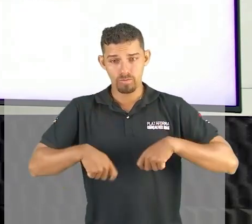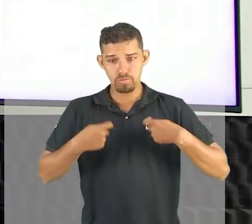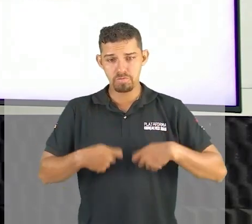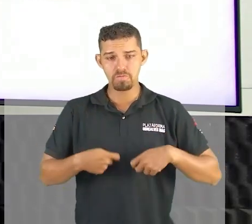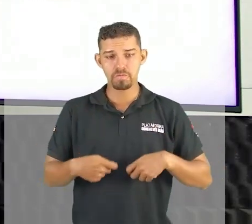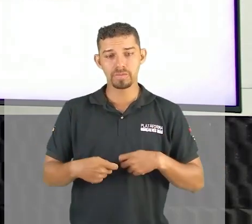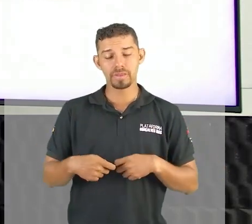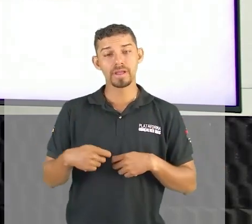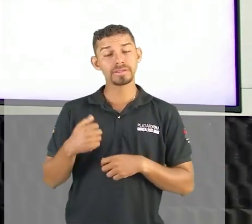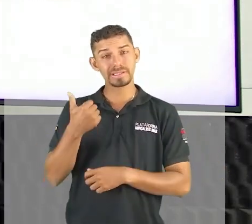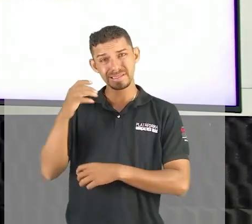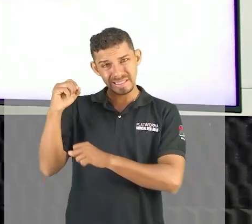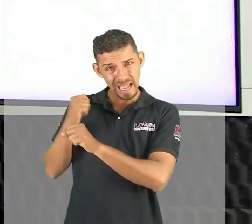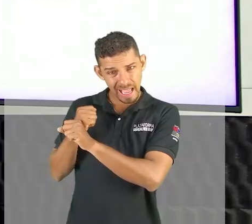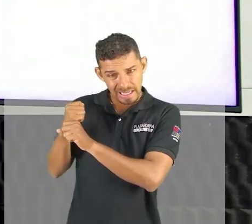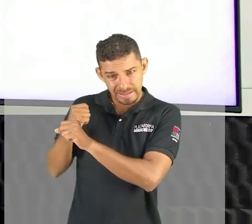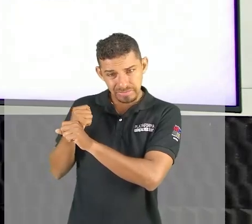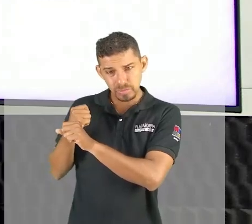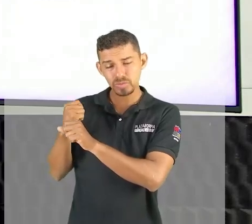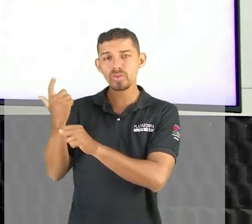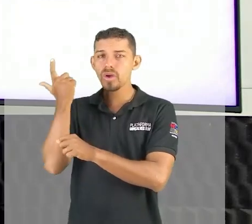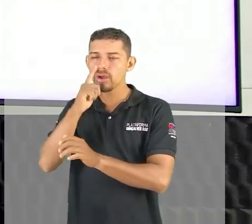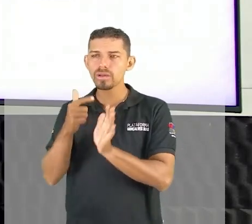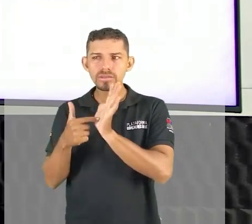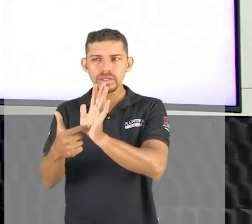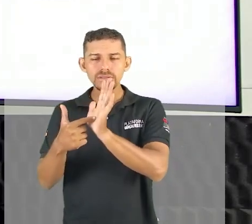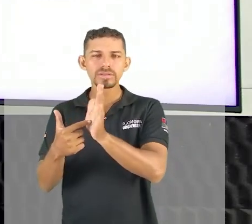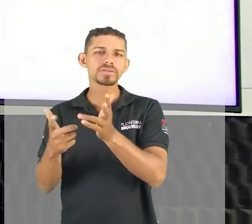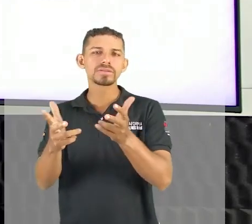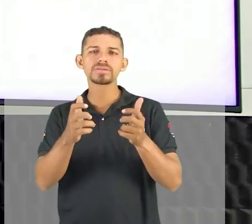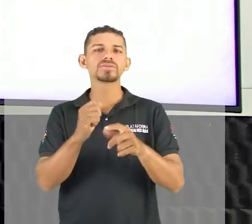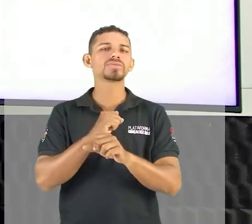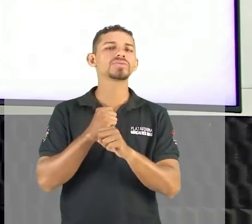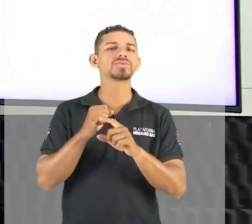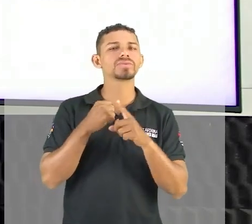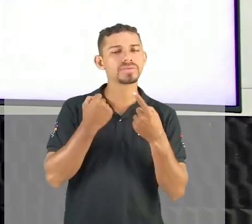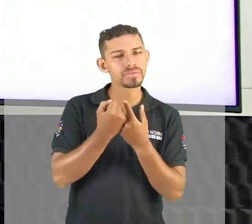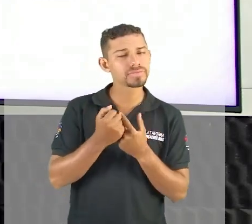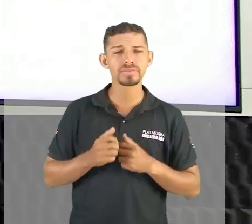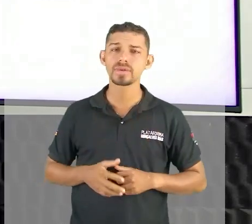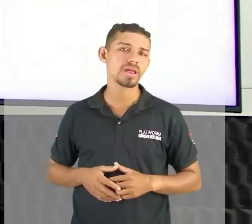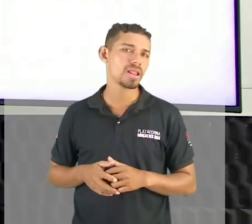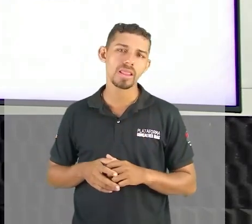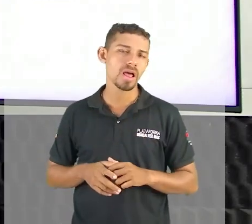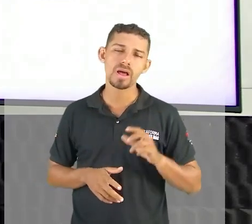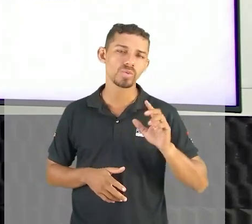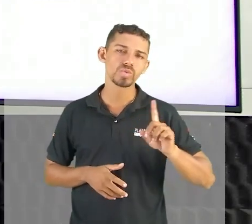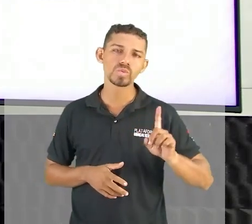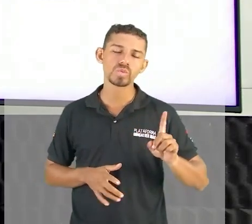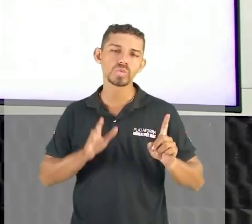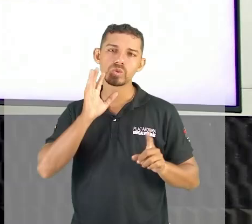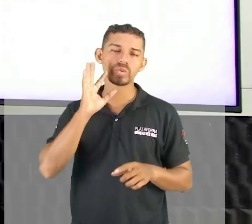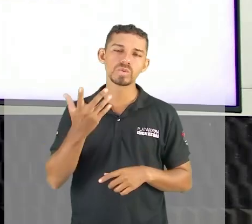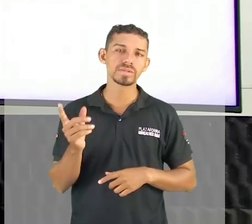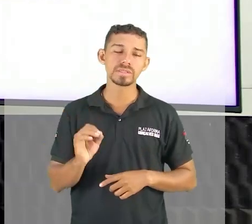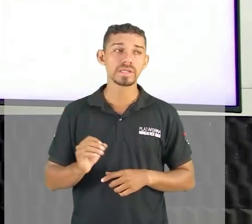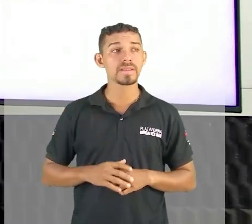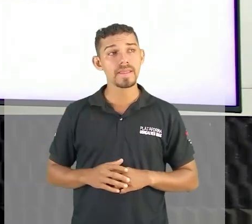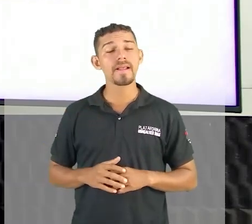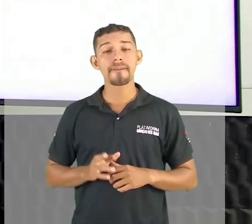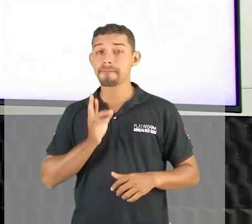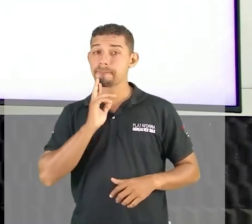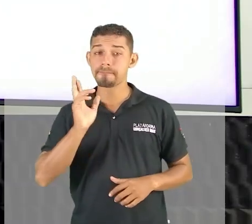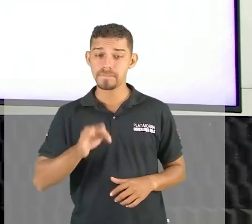precisou de uma década para ganhar notabilidade social a gente vai ver que o próprio texto mostra que não foi dessa forma que aconteceu então a única